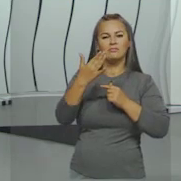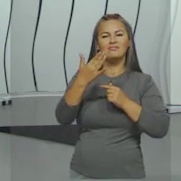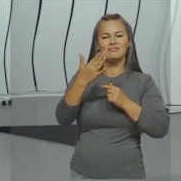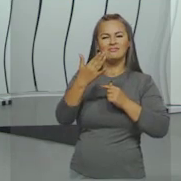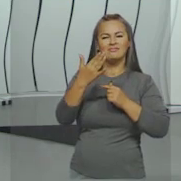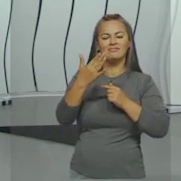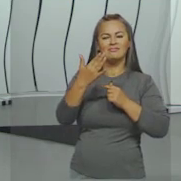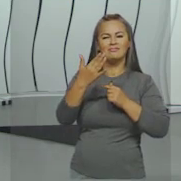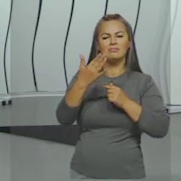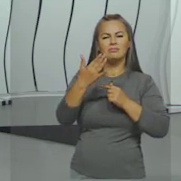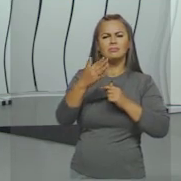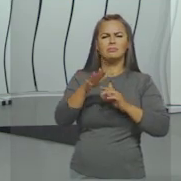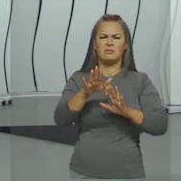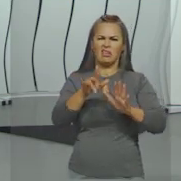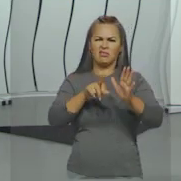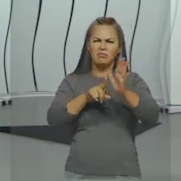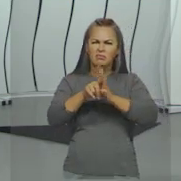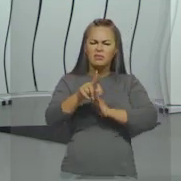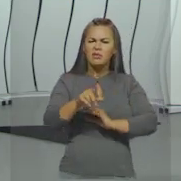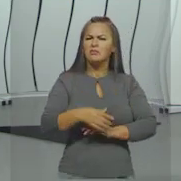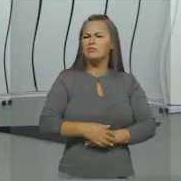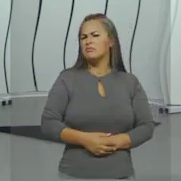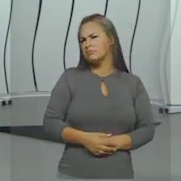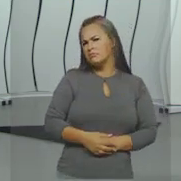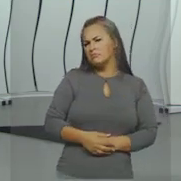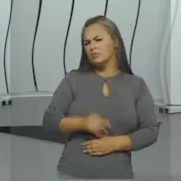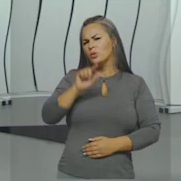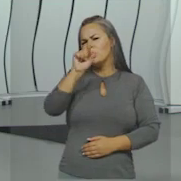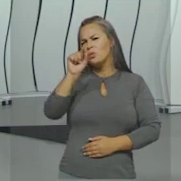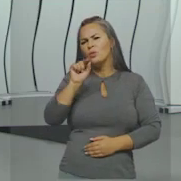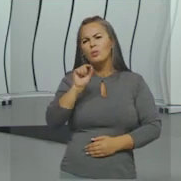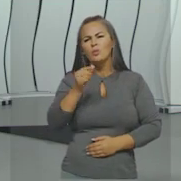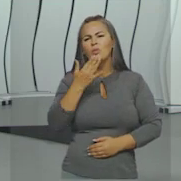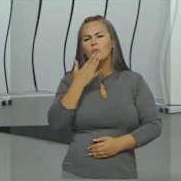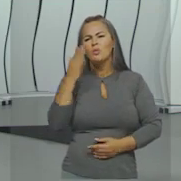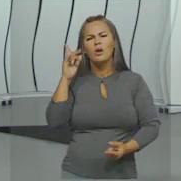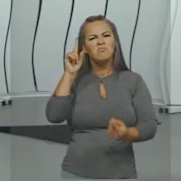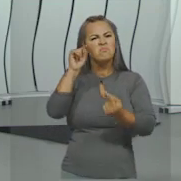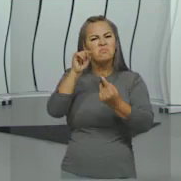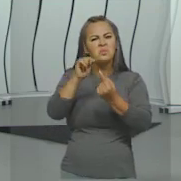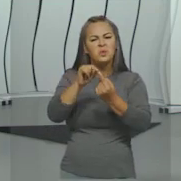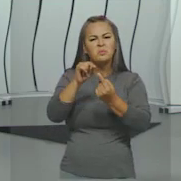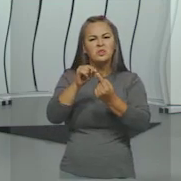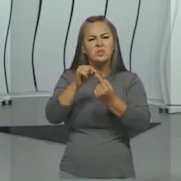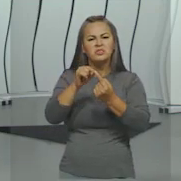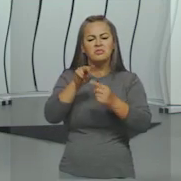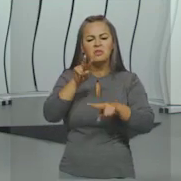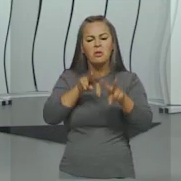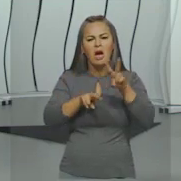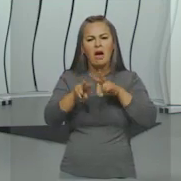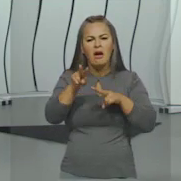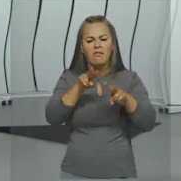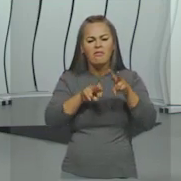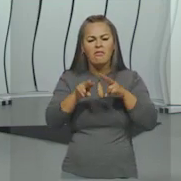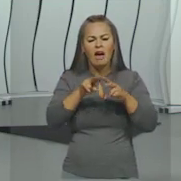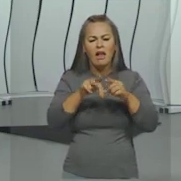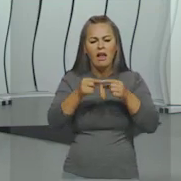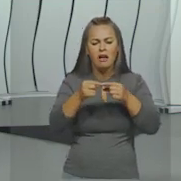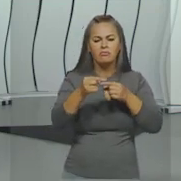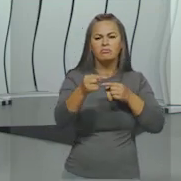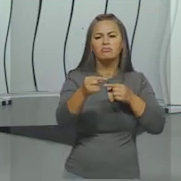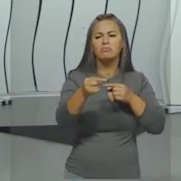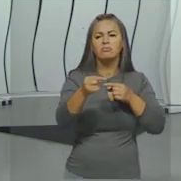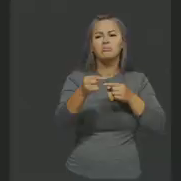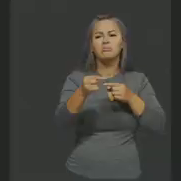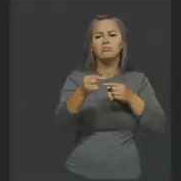E para que serve isso? Para que eu vou prever o tempo? Qual a importância de prever o tempo? Eu acho que não é difícil de imaginar, mas vamos ver